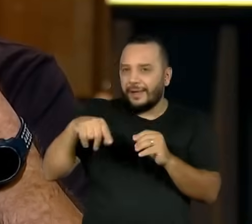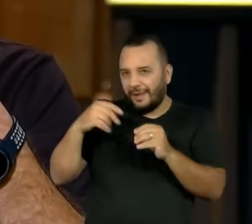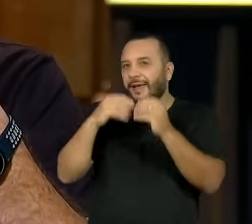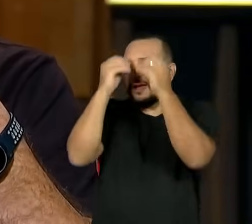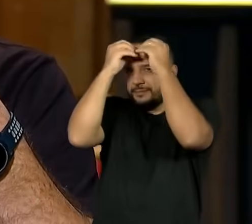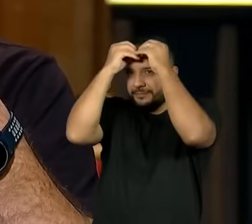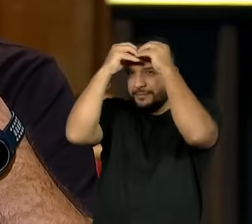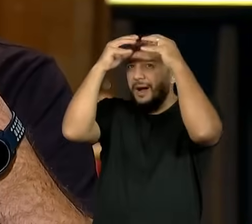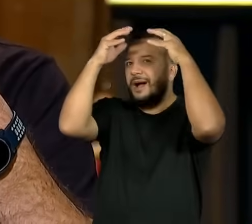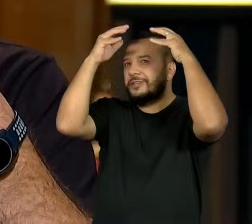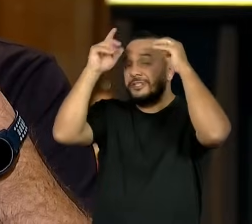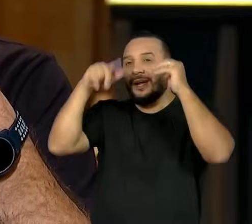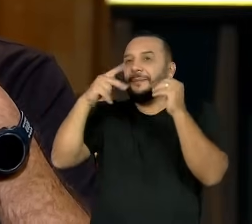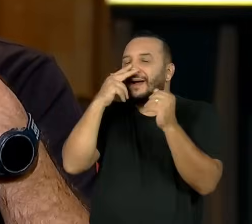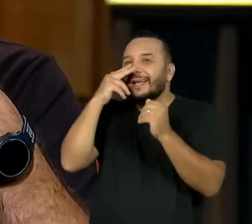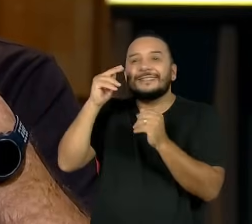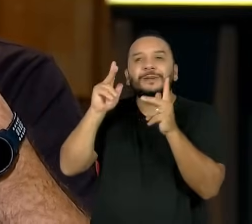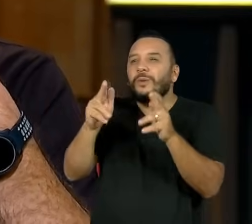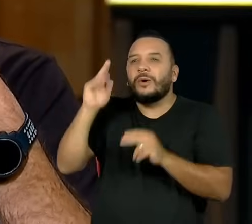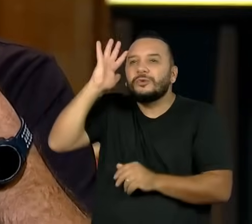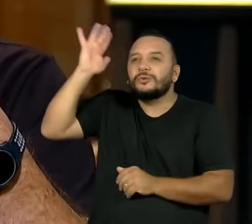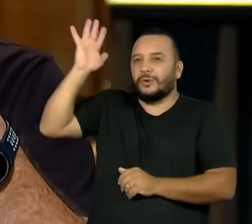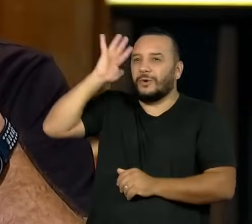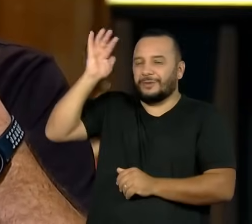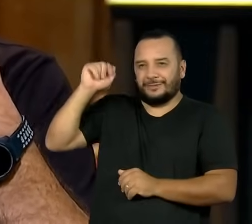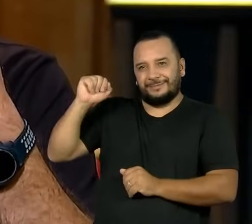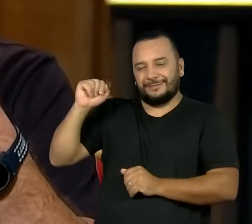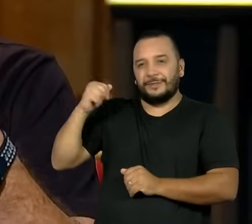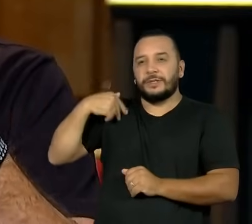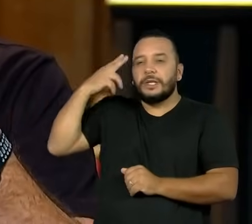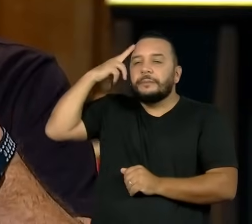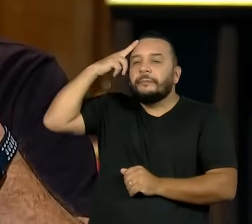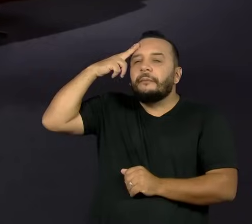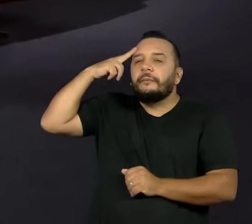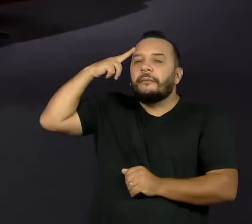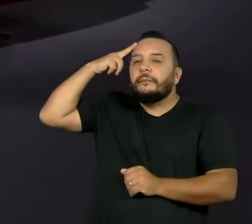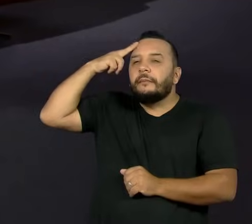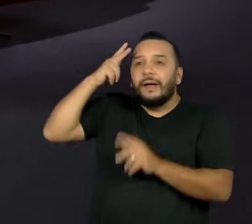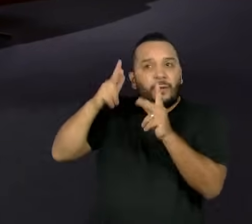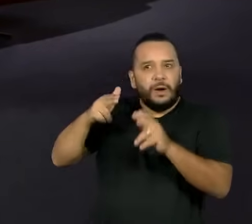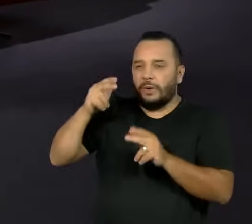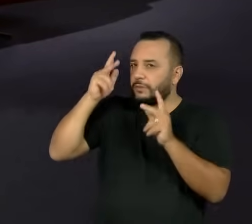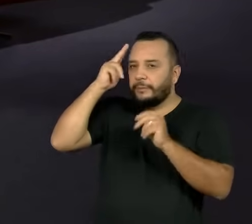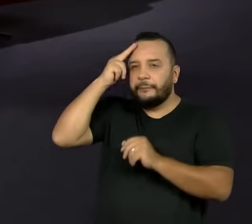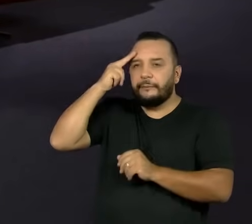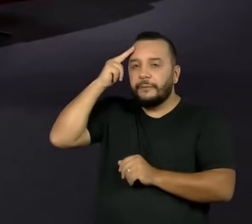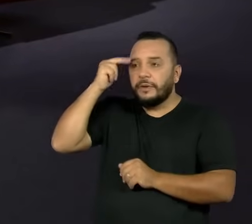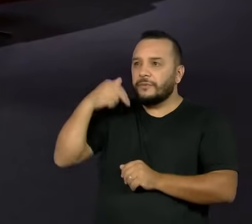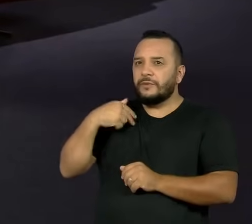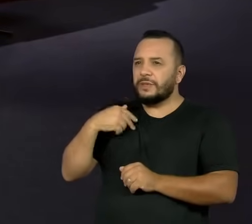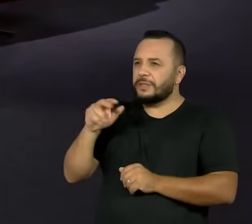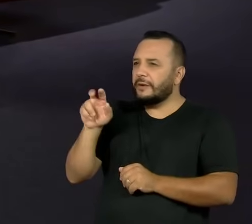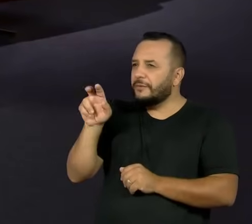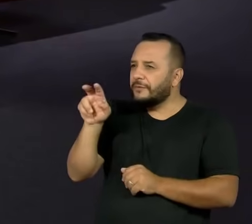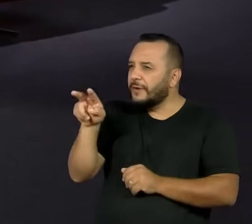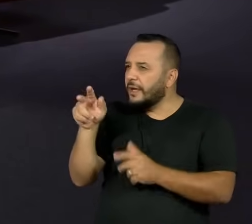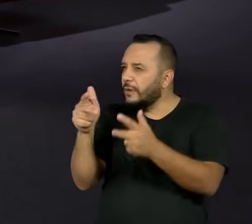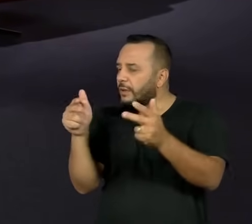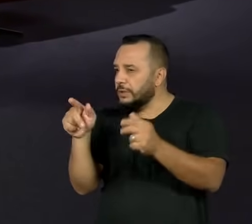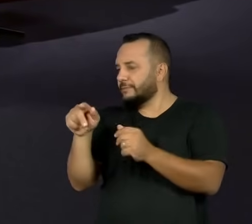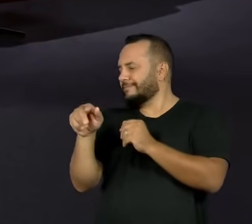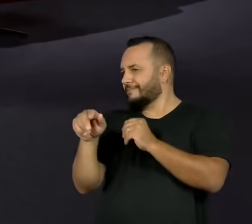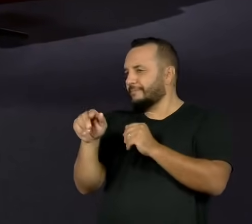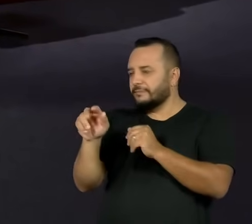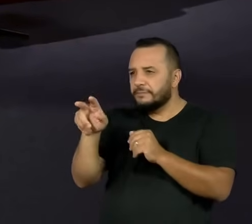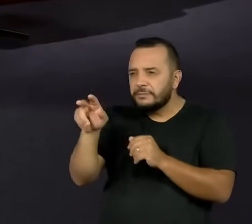essa experiência de sonho. Isso. Essa experiência de que você está vendo coisas que não necessariamente são desse mundo,